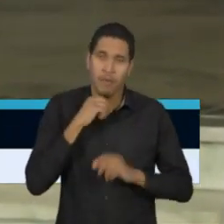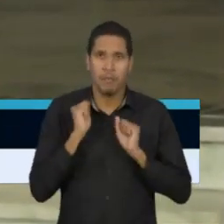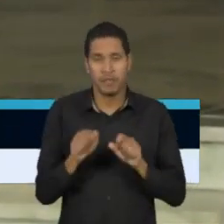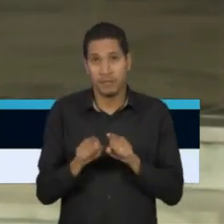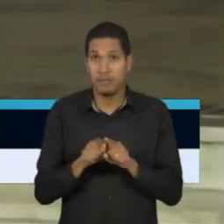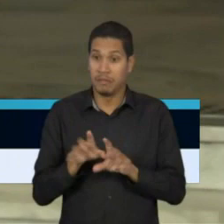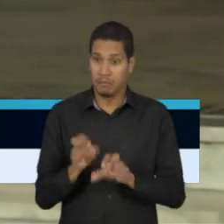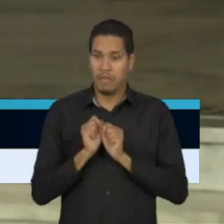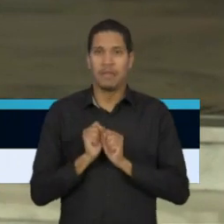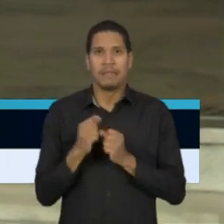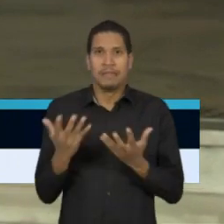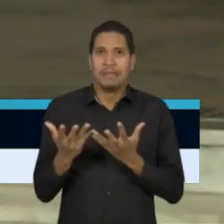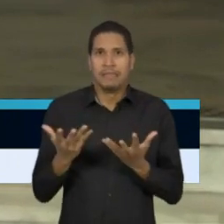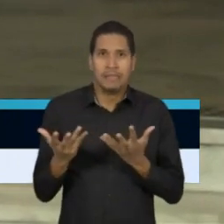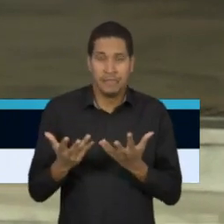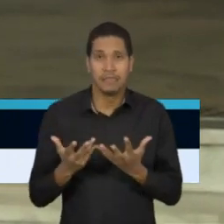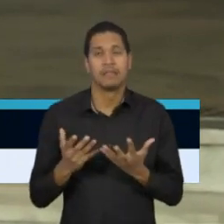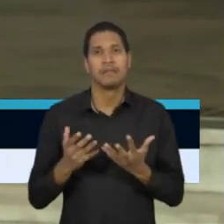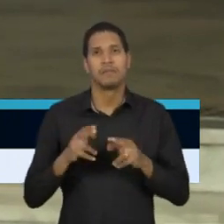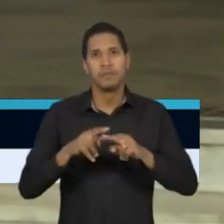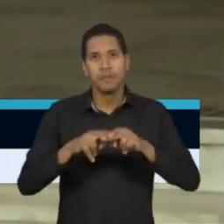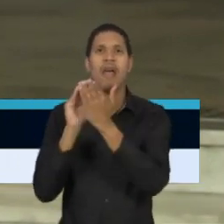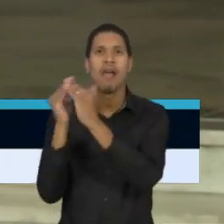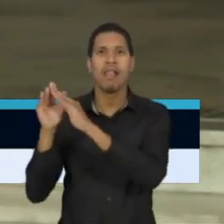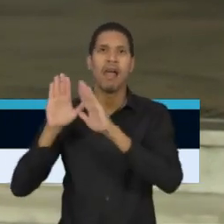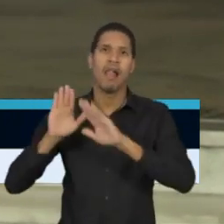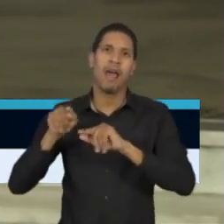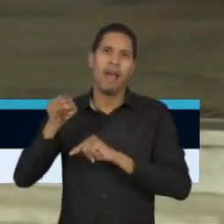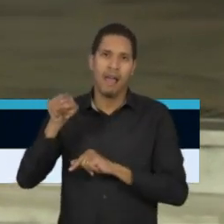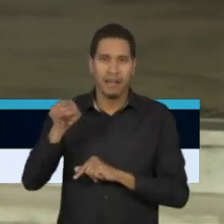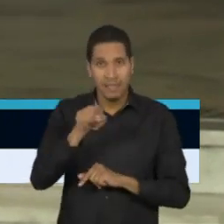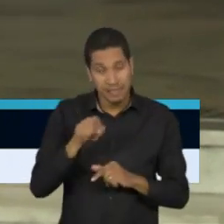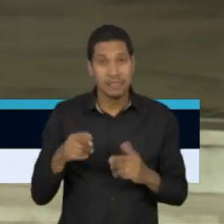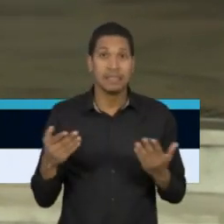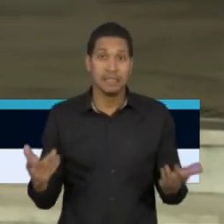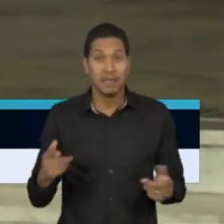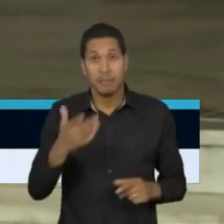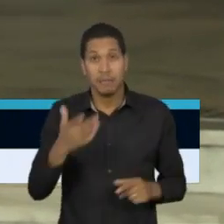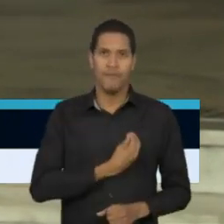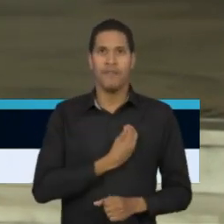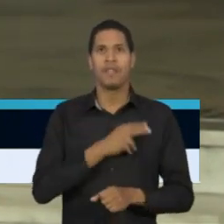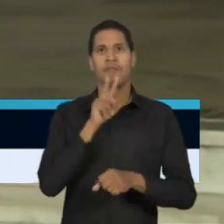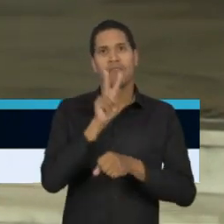público vulnerável. Nós estamos pensando nas pessoas dependentes